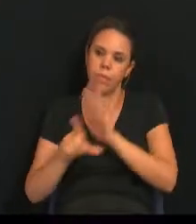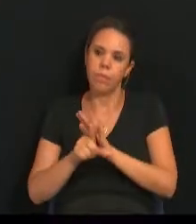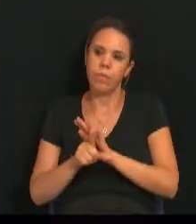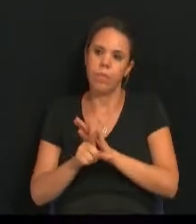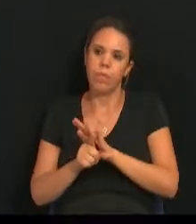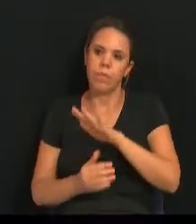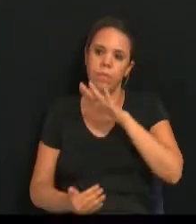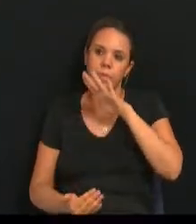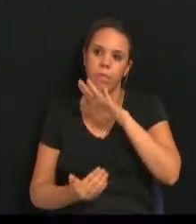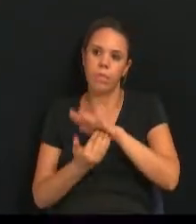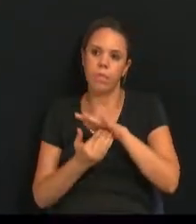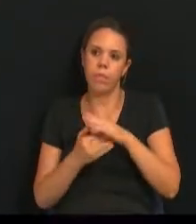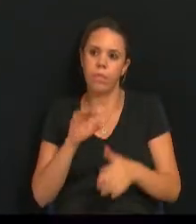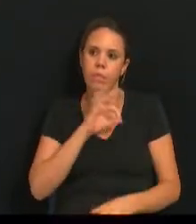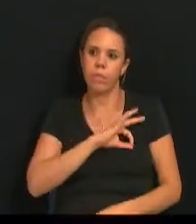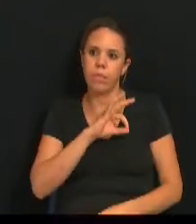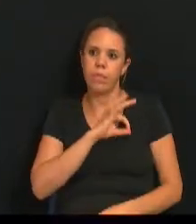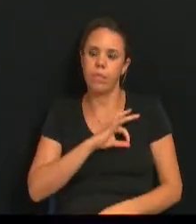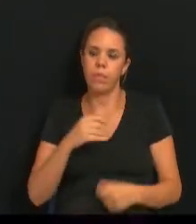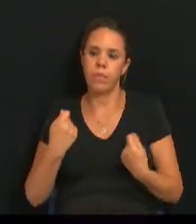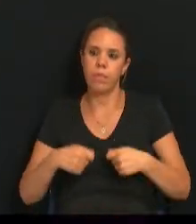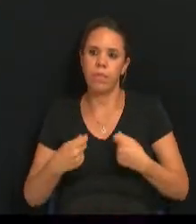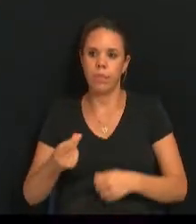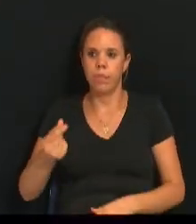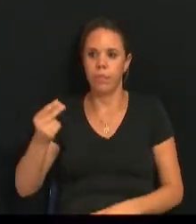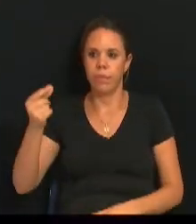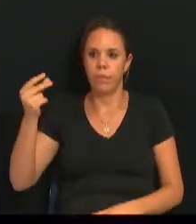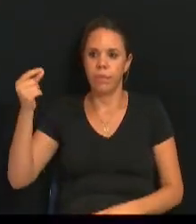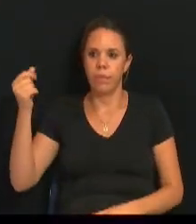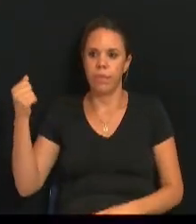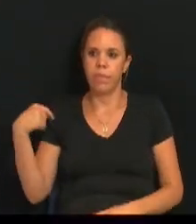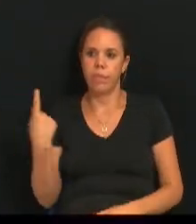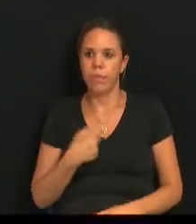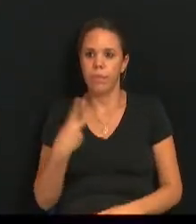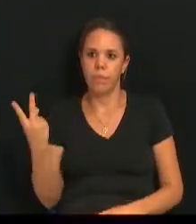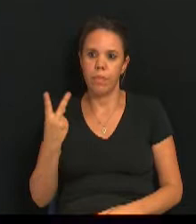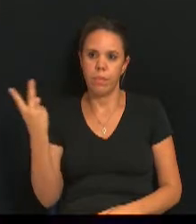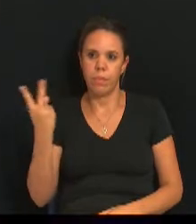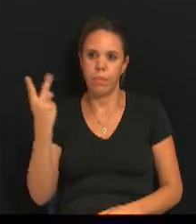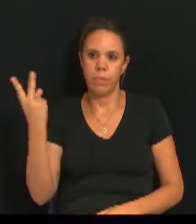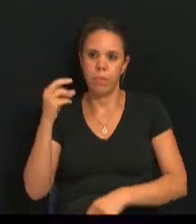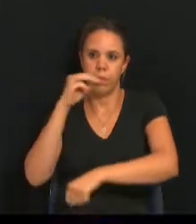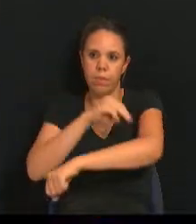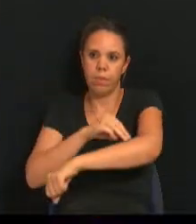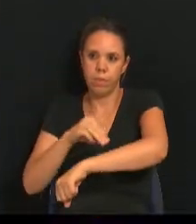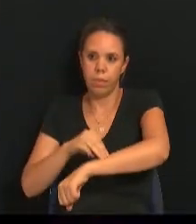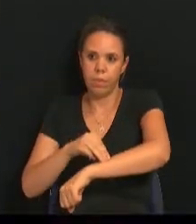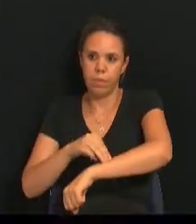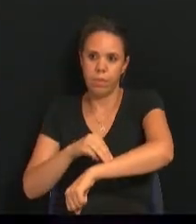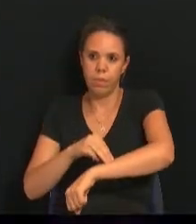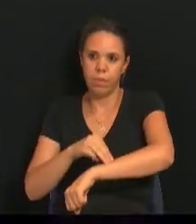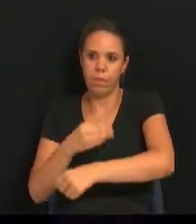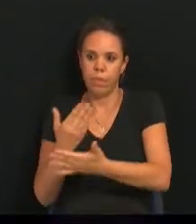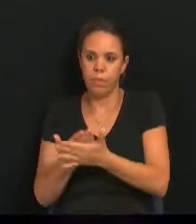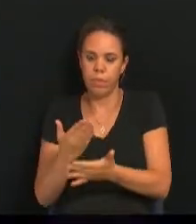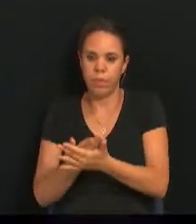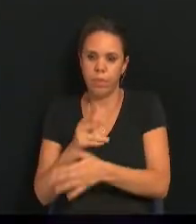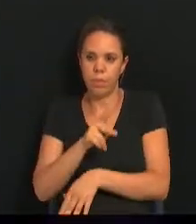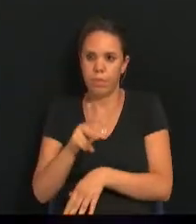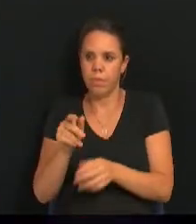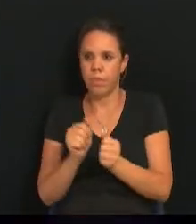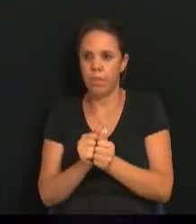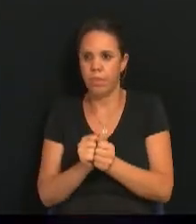uma demanda muito cara, a valorização do magistério, e é um prazer aqui estar junto com essas